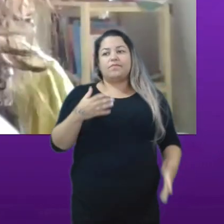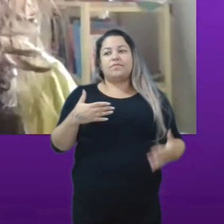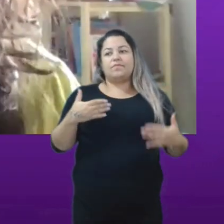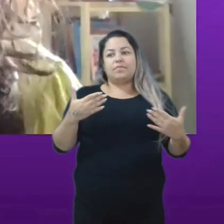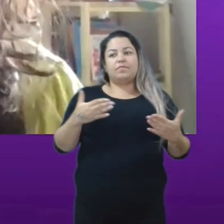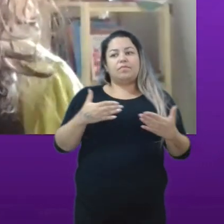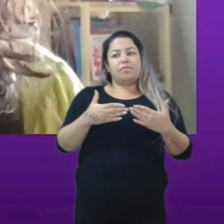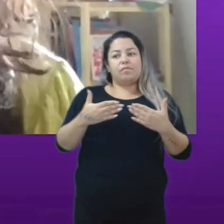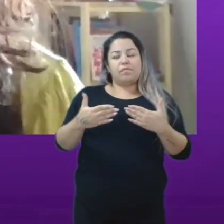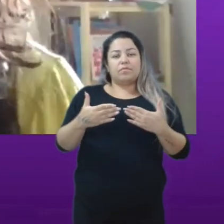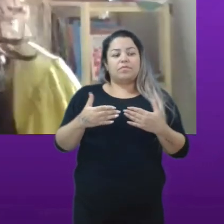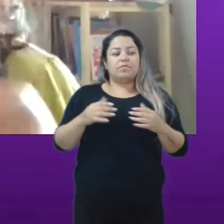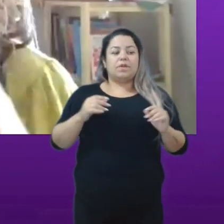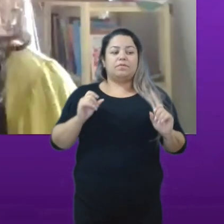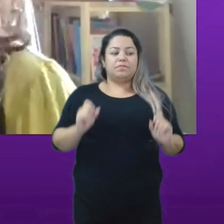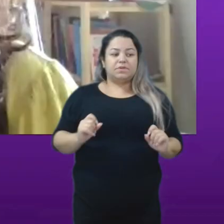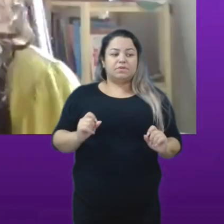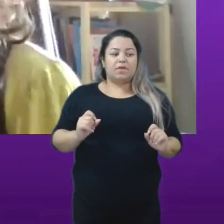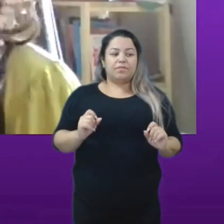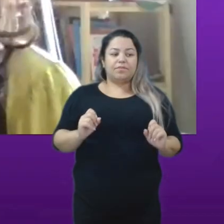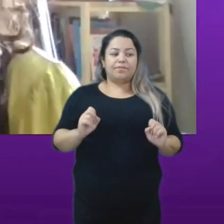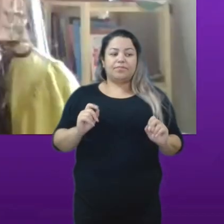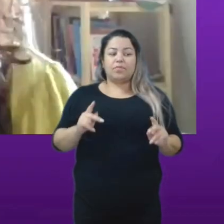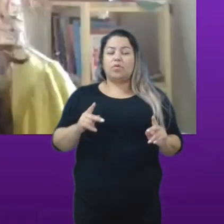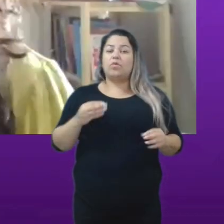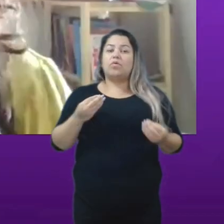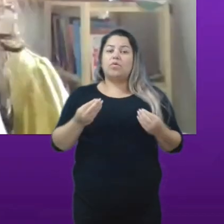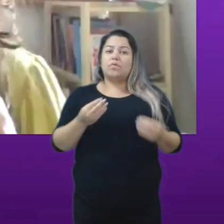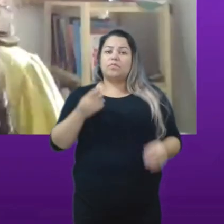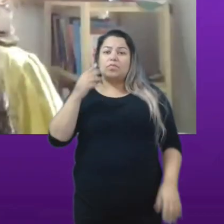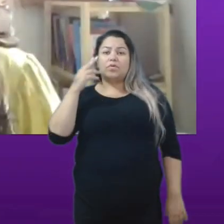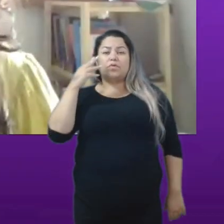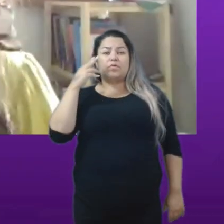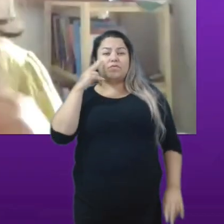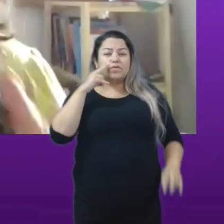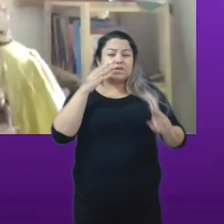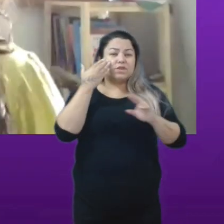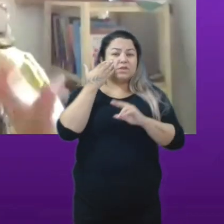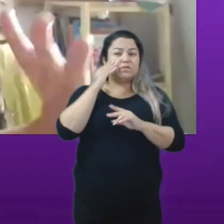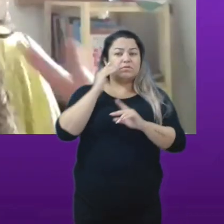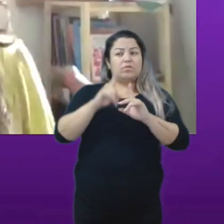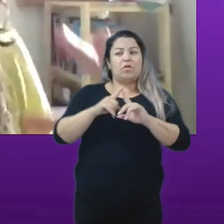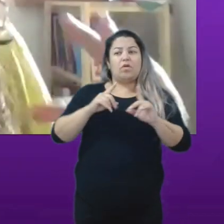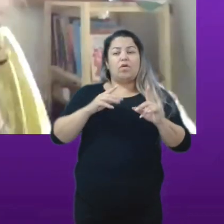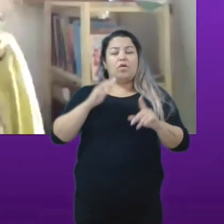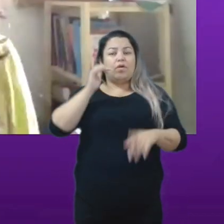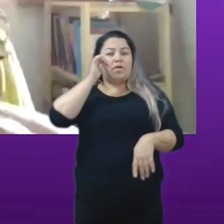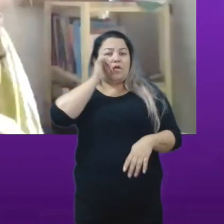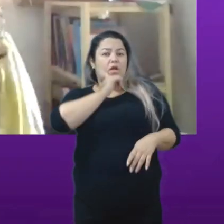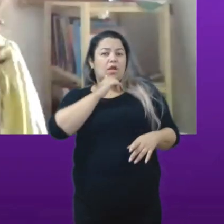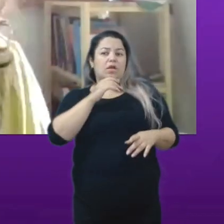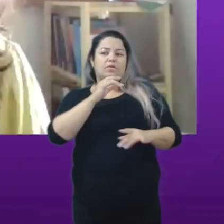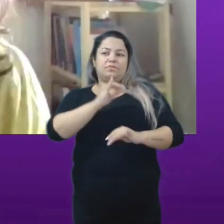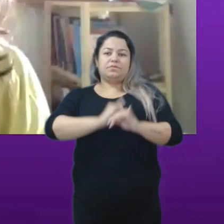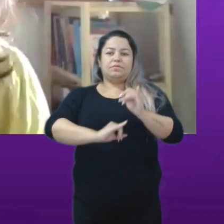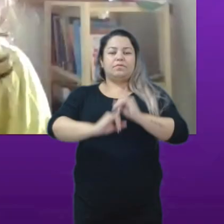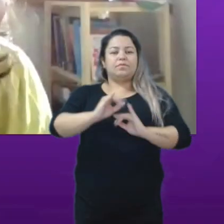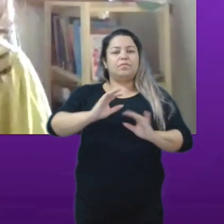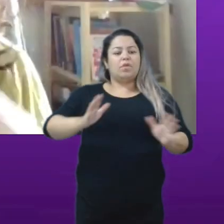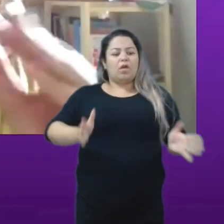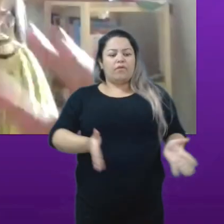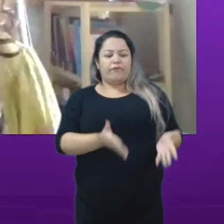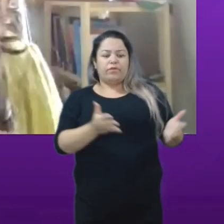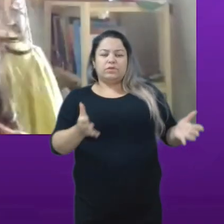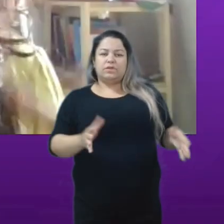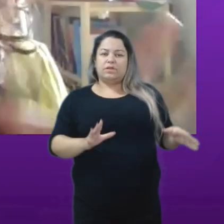começar. É, Como é que vocês veem a relação entre o feminismo e a cultura digital e em que ponto esses dois campos se fortalecem